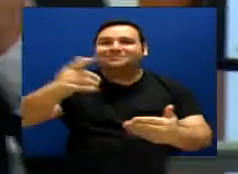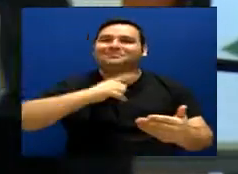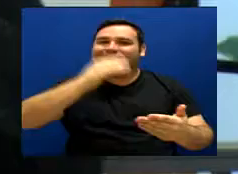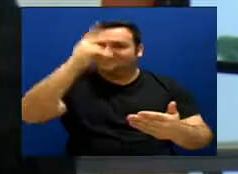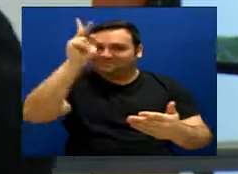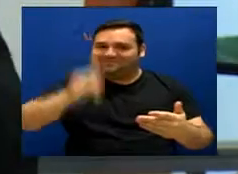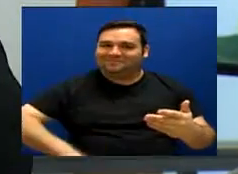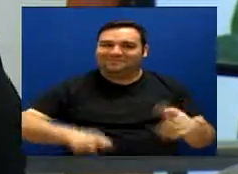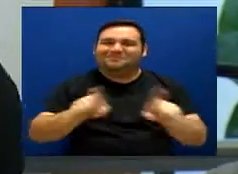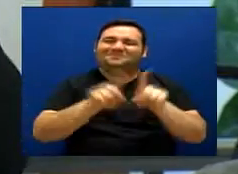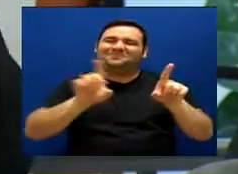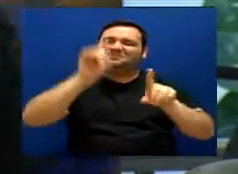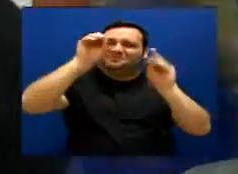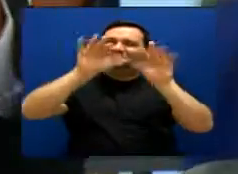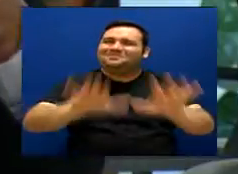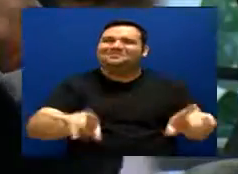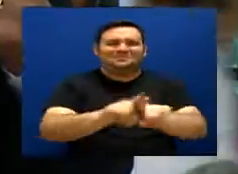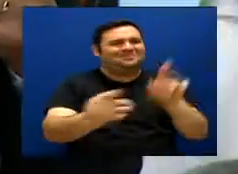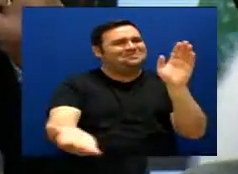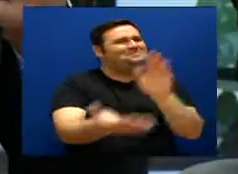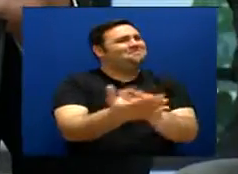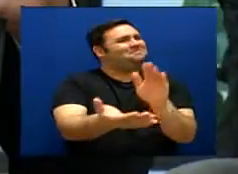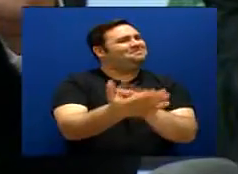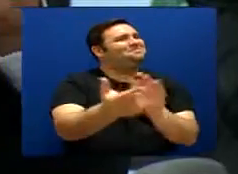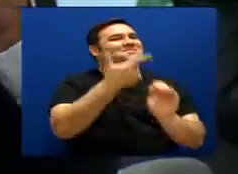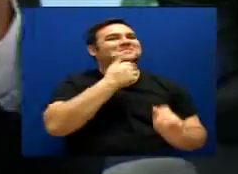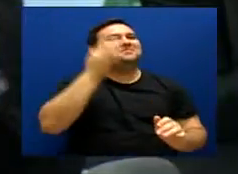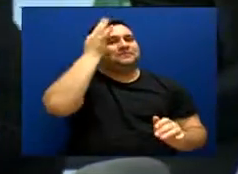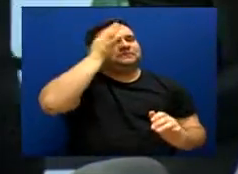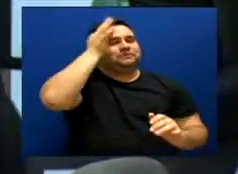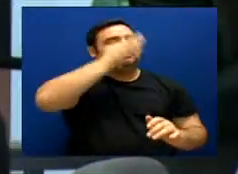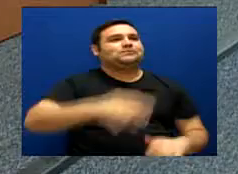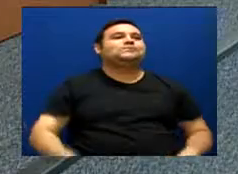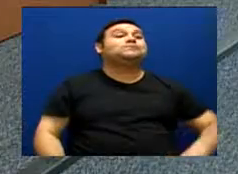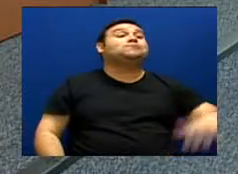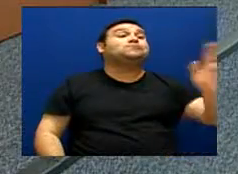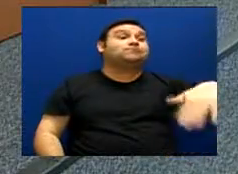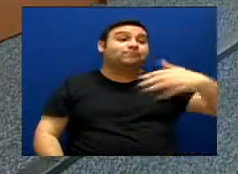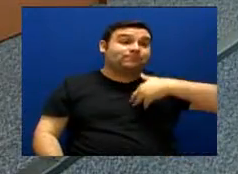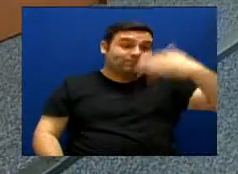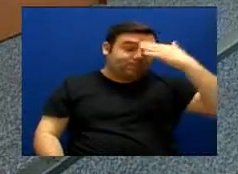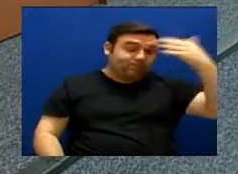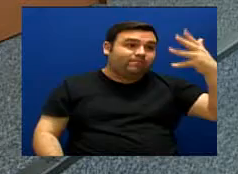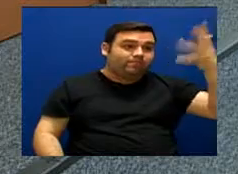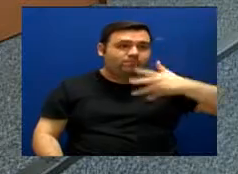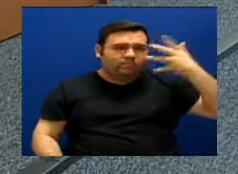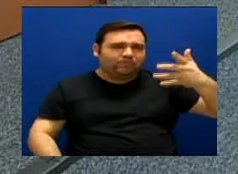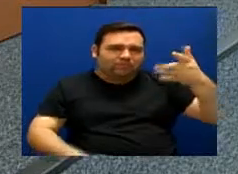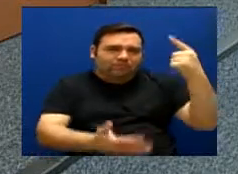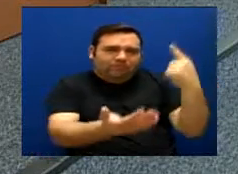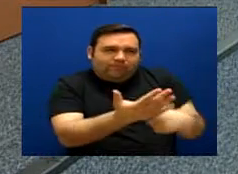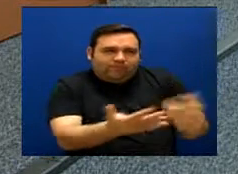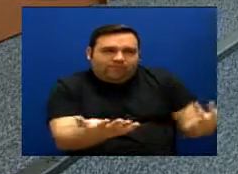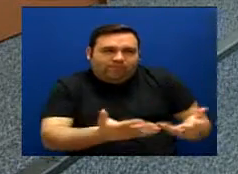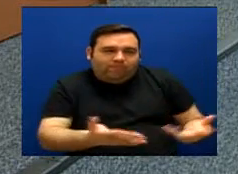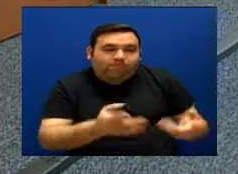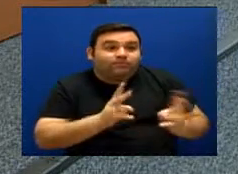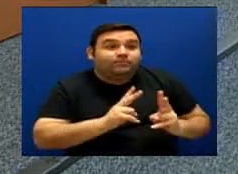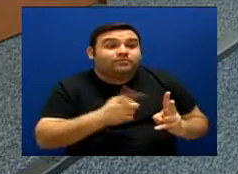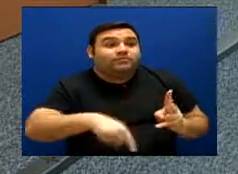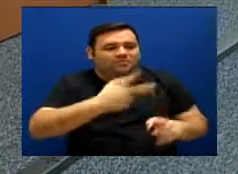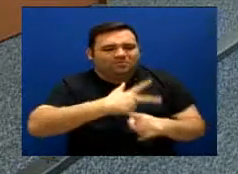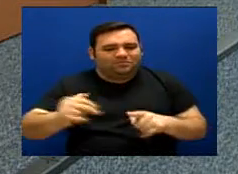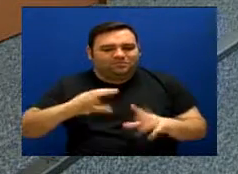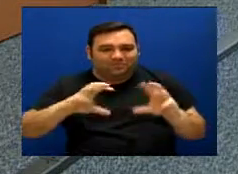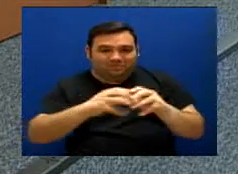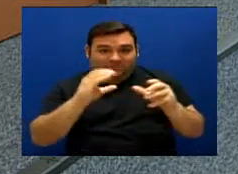senhor presidente, que Deus abençoe. Parabéns, Fausto Pérez, meu vereador, a Vitão, voz de Sorocaba. Eu que agradeço as palavras aí. Vamos combinar já, nós vamos ser campeão da